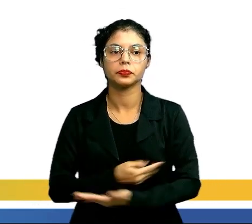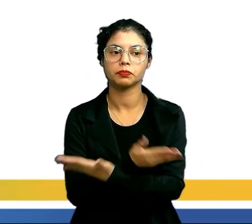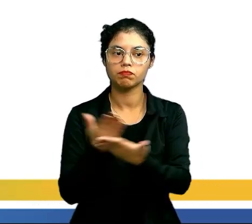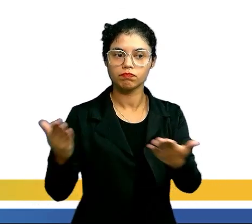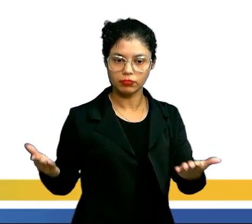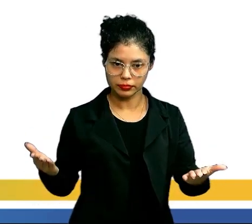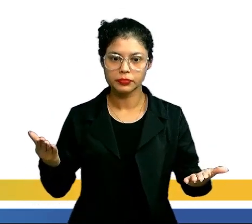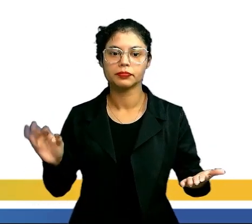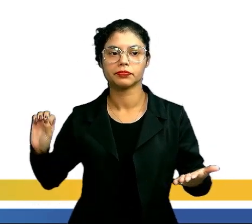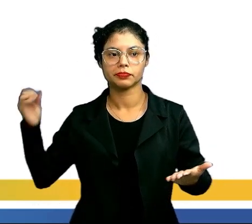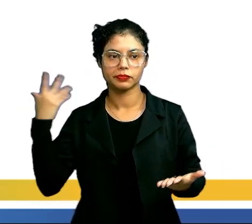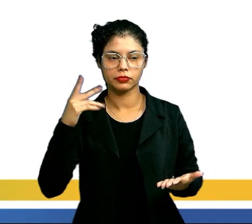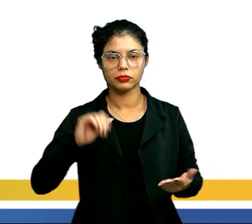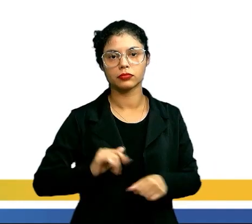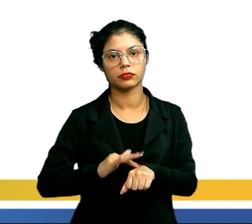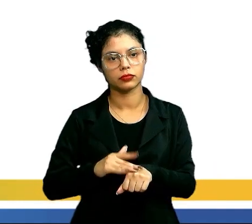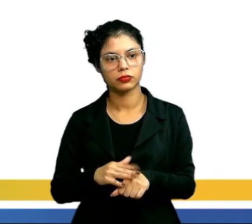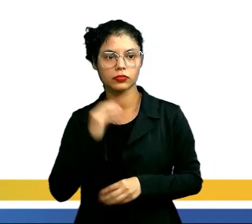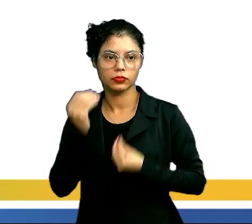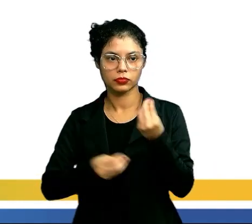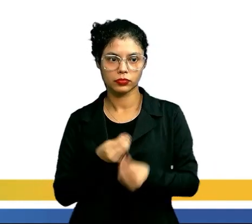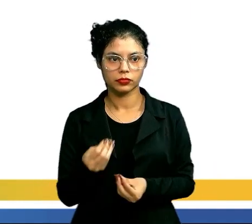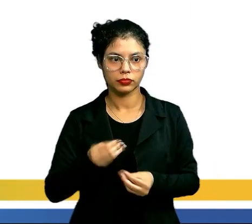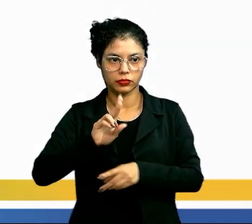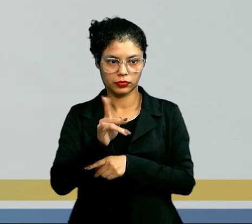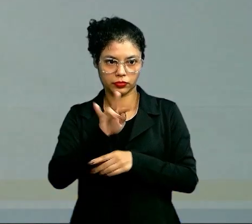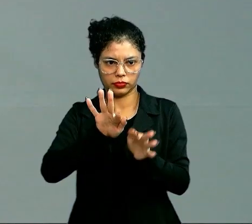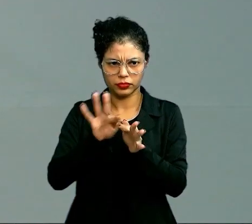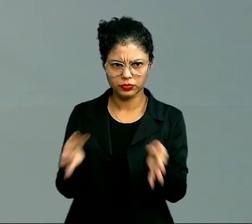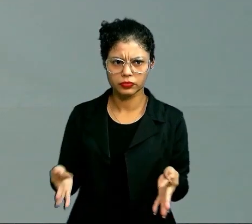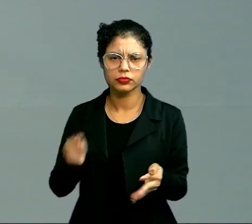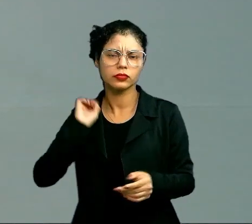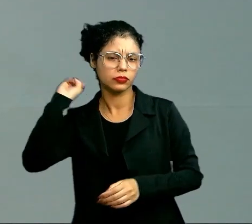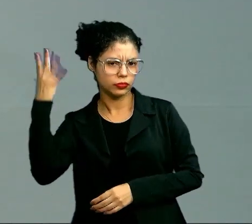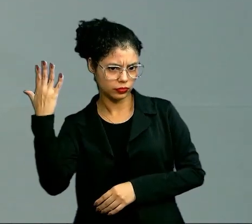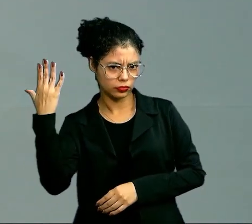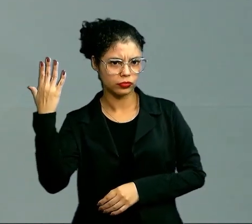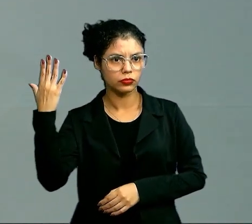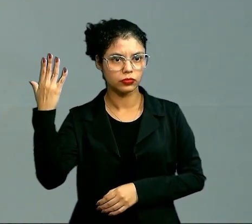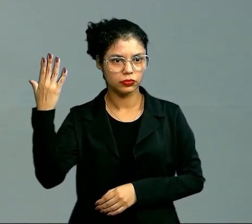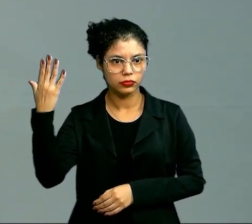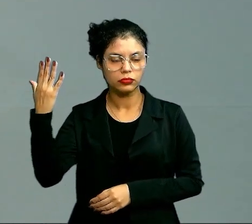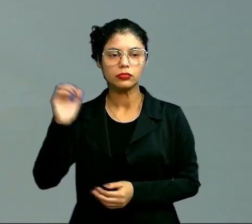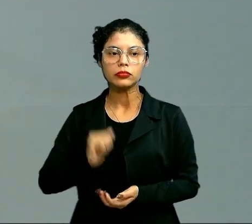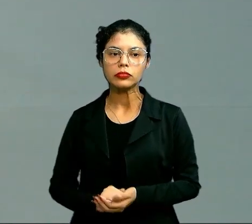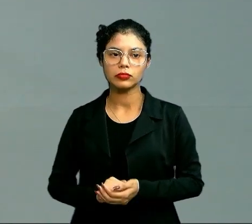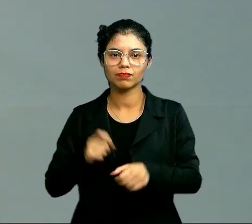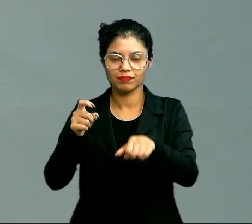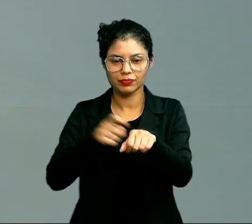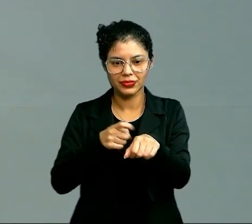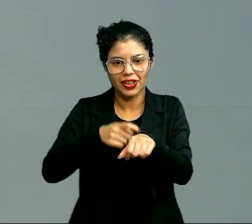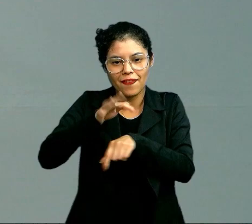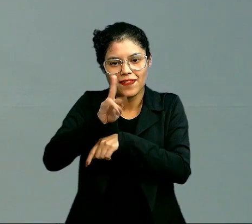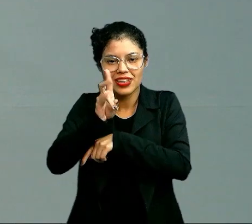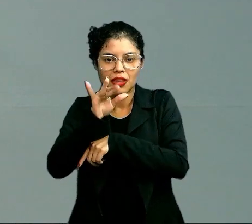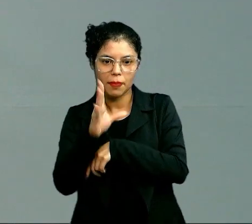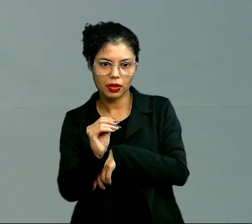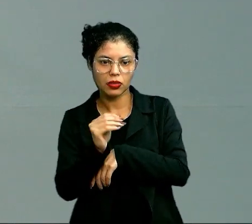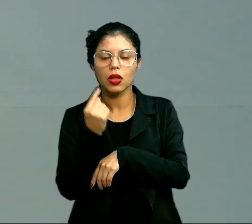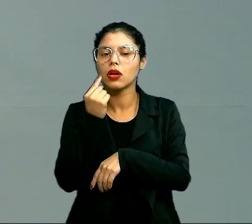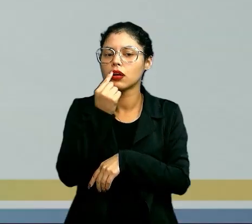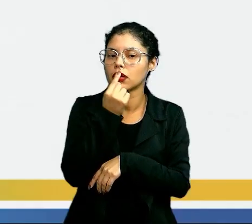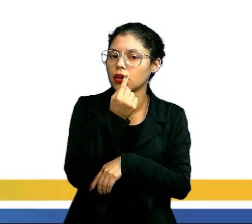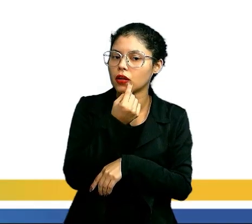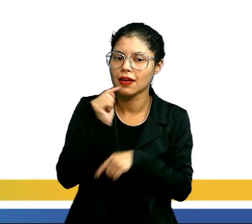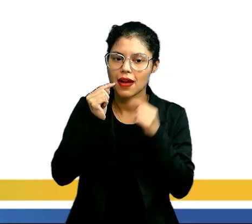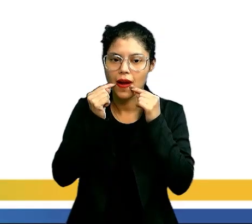a mercê de doenças oportunistas, como herpes simples, é o que causa, né, ferimentos aí na região da